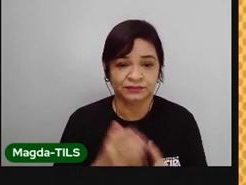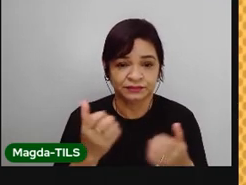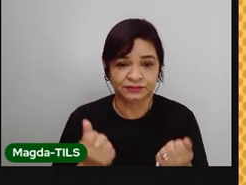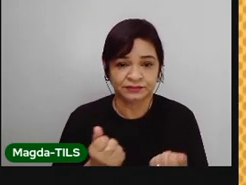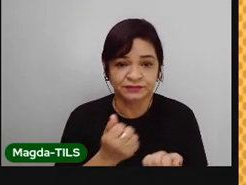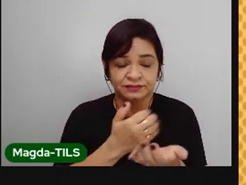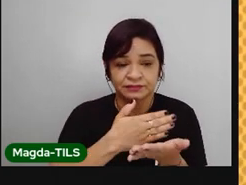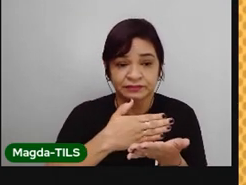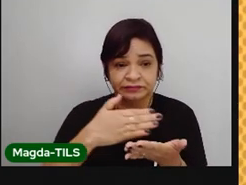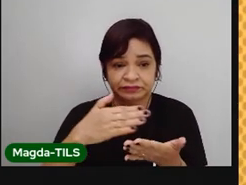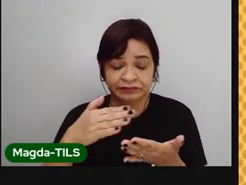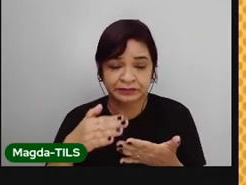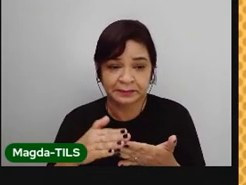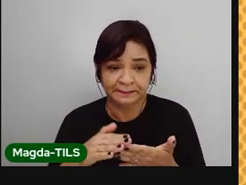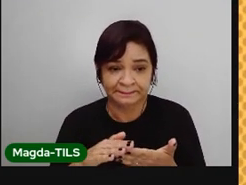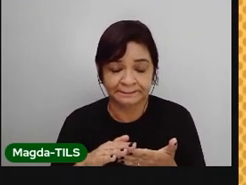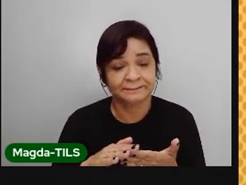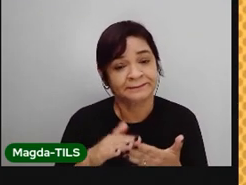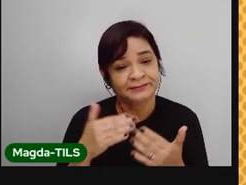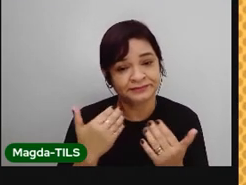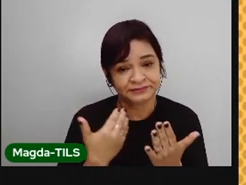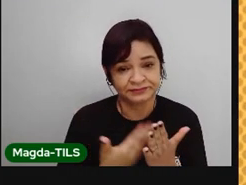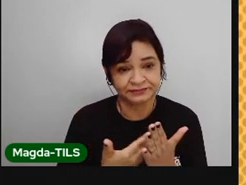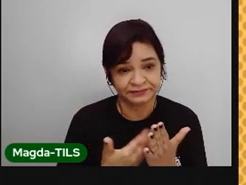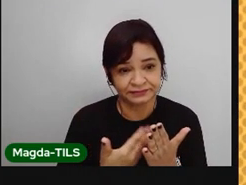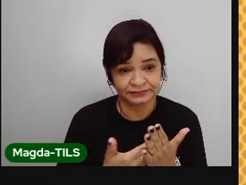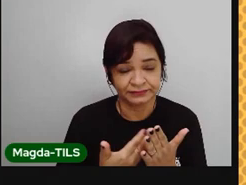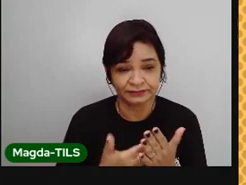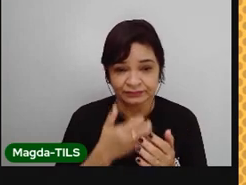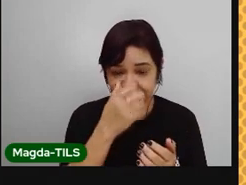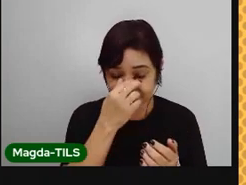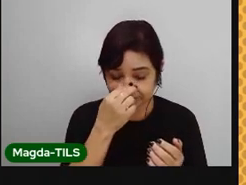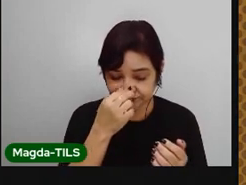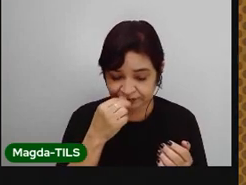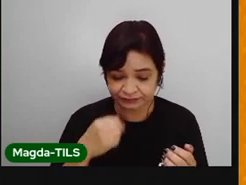Agora, a gente vai continuar esses estudos, né? Vamos lá.